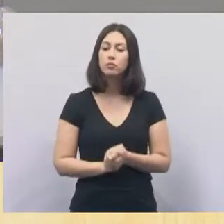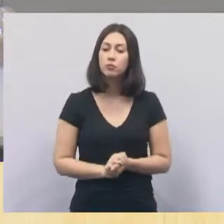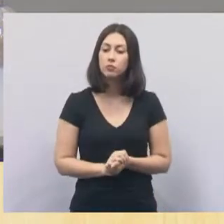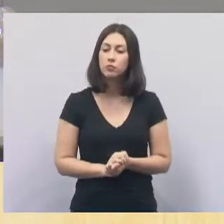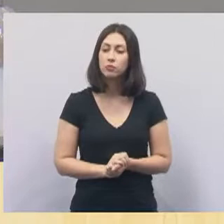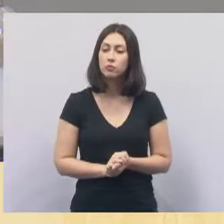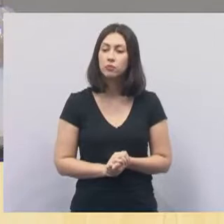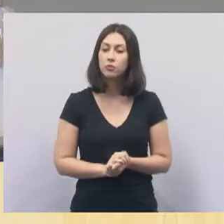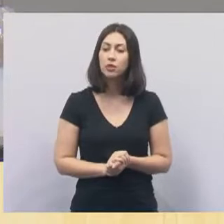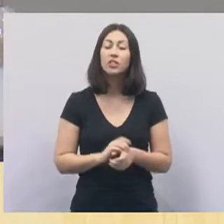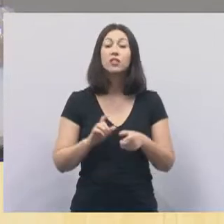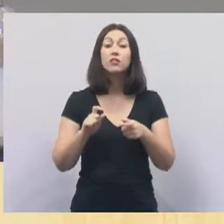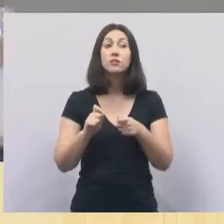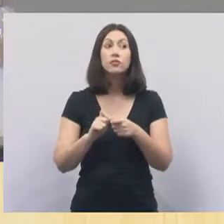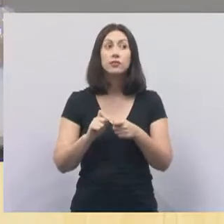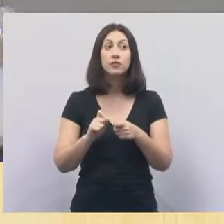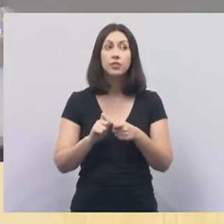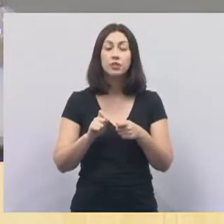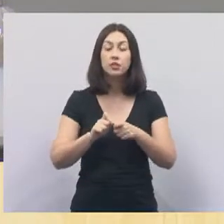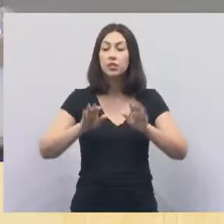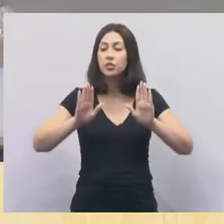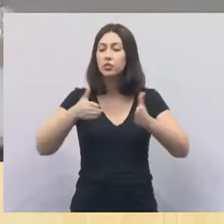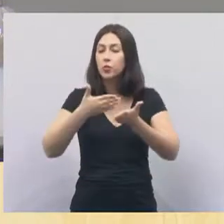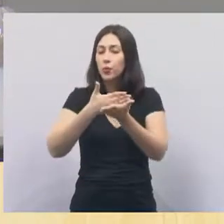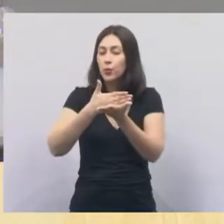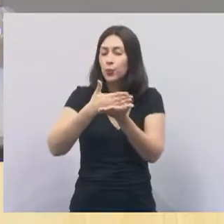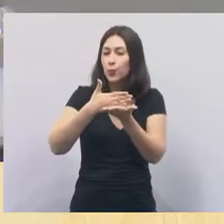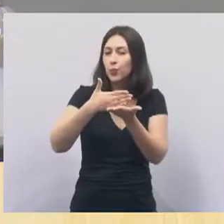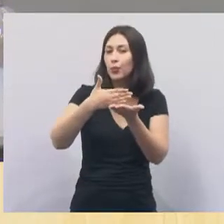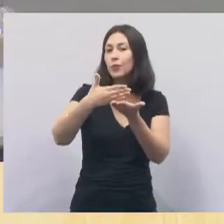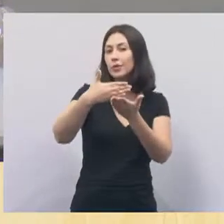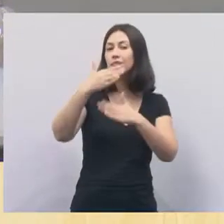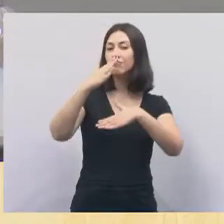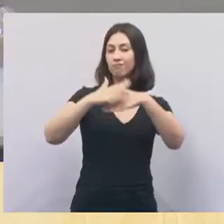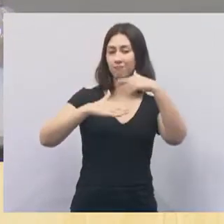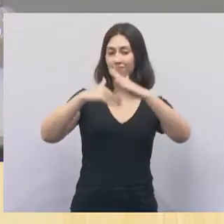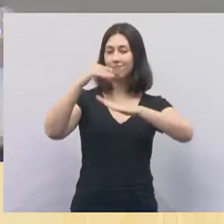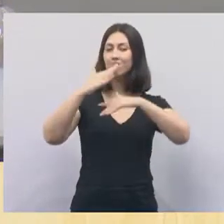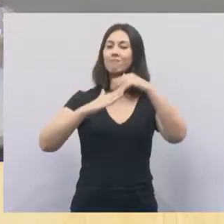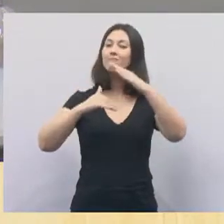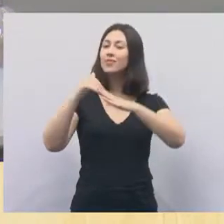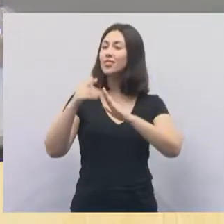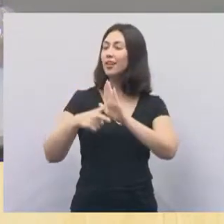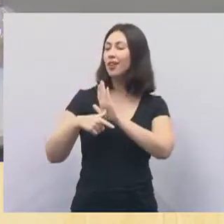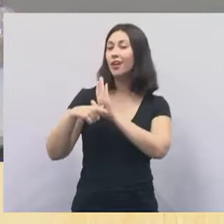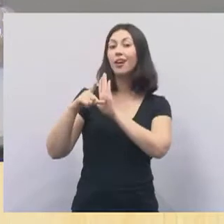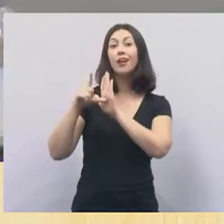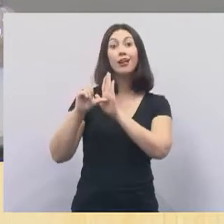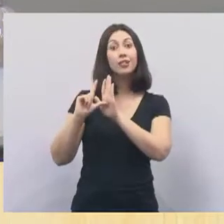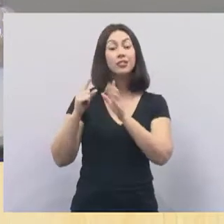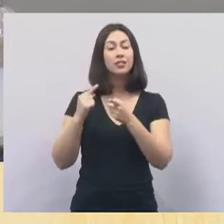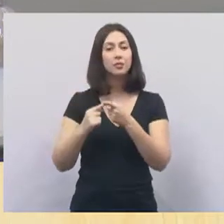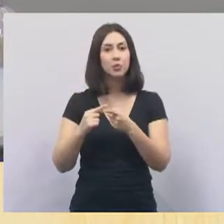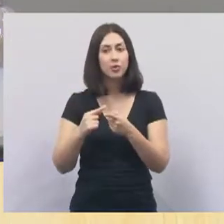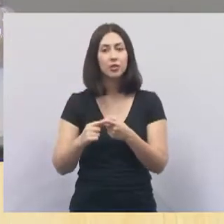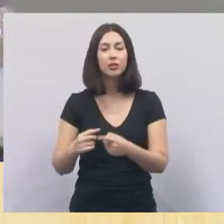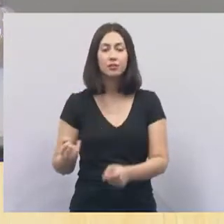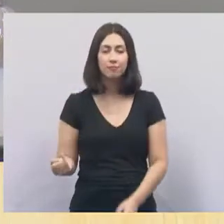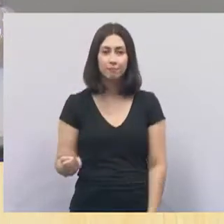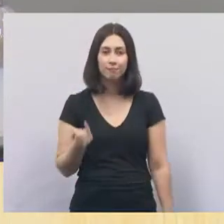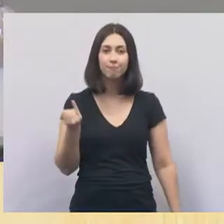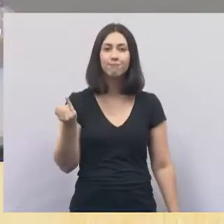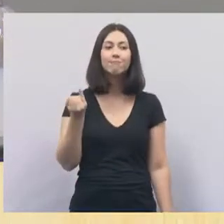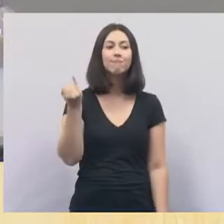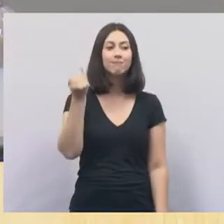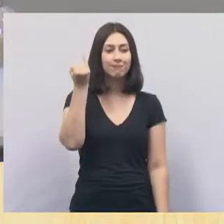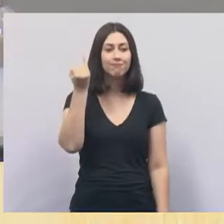e fazer vereadora já começar já essas ações já Antes também porque isso é muito importante